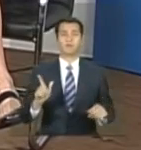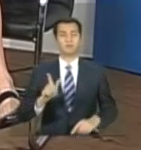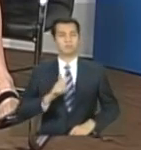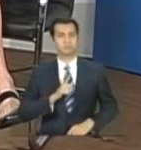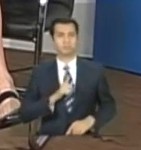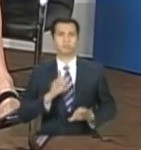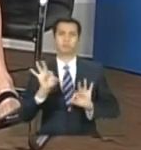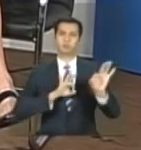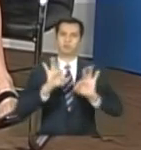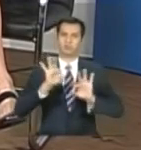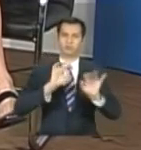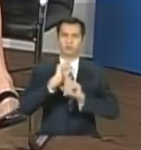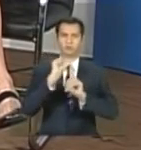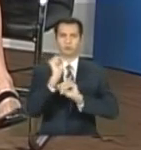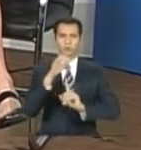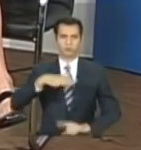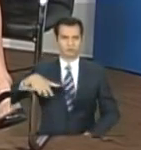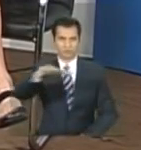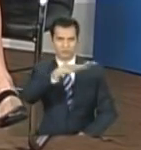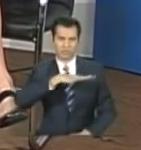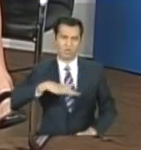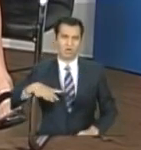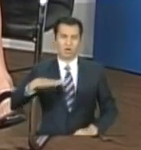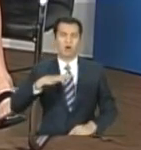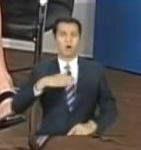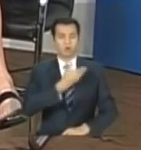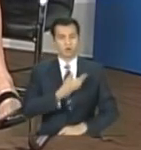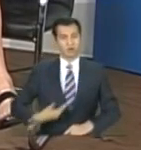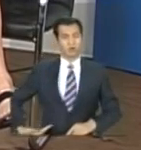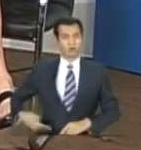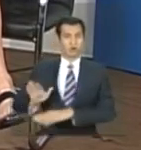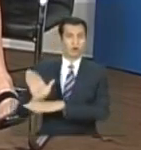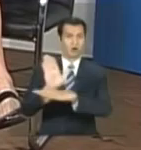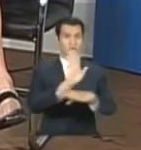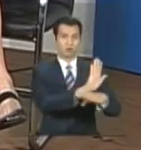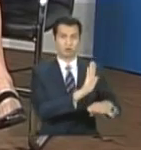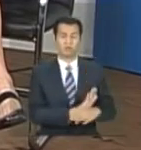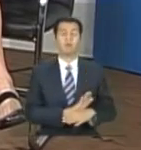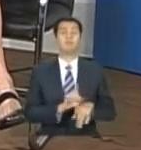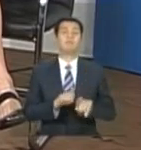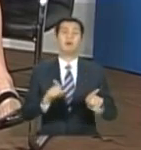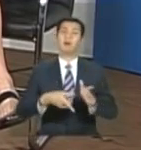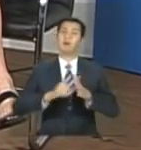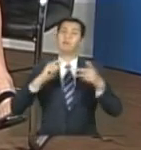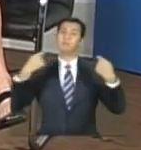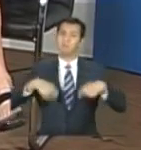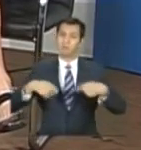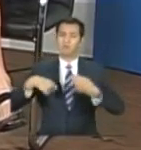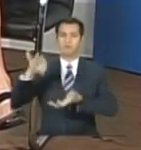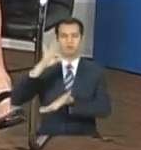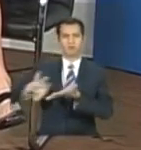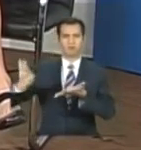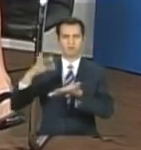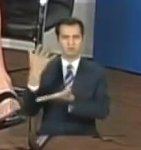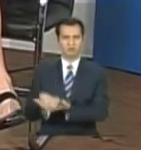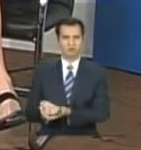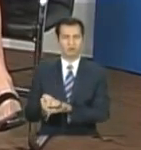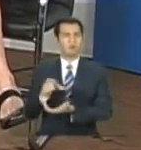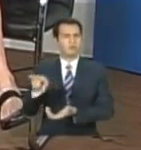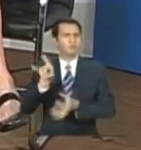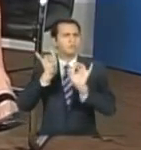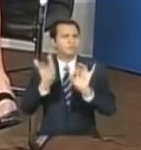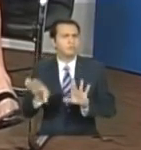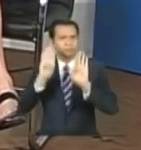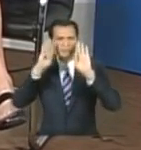cadastro Único para selecionar seus beneficiários cheguem a quem daí vai chegar, o cadastro precisa est atualizado. Não é só o Bolsa Família que usa o cadastro único.